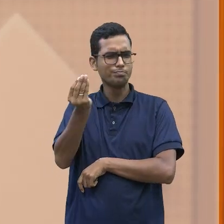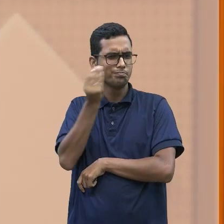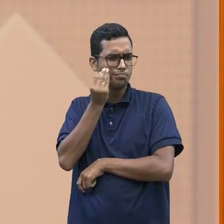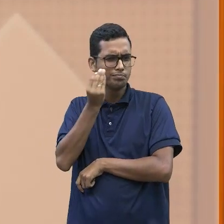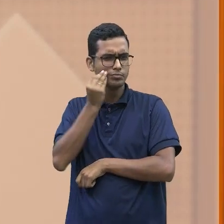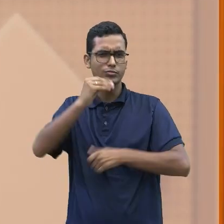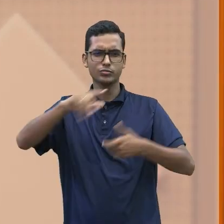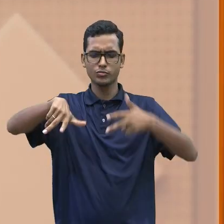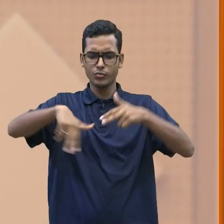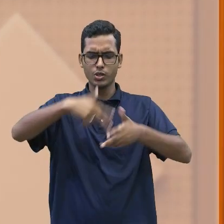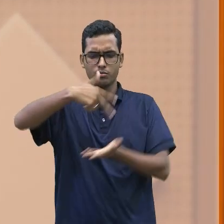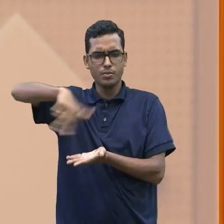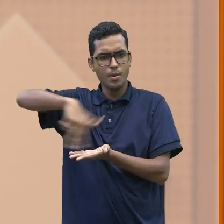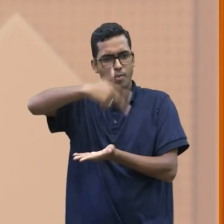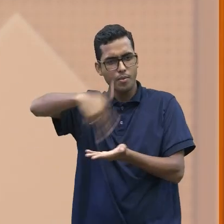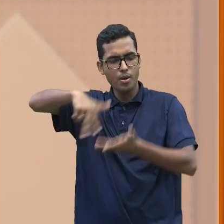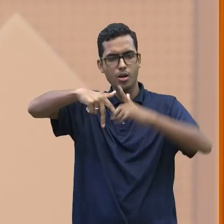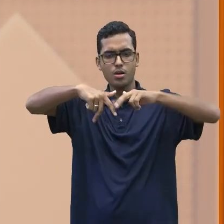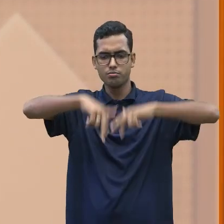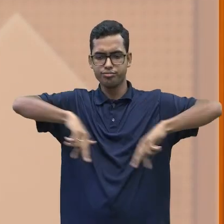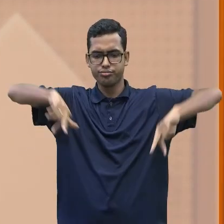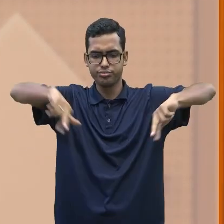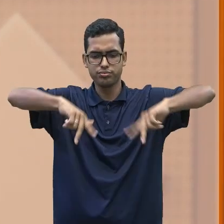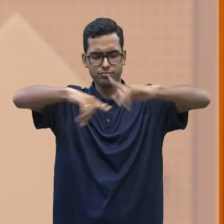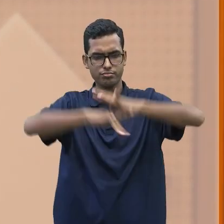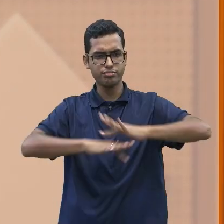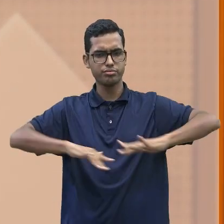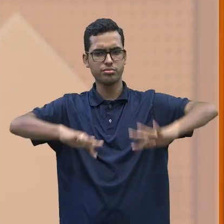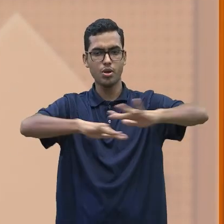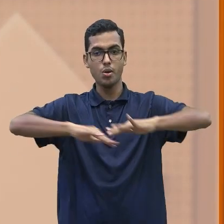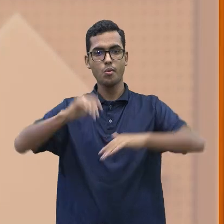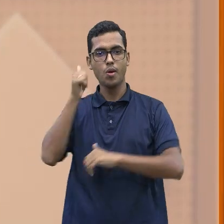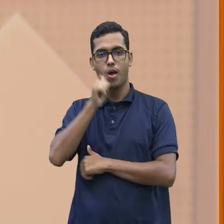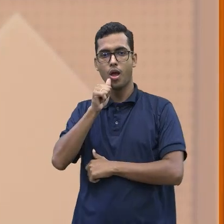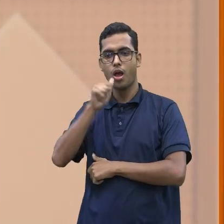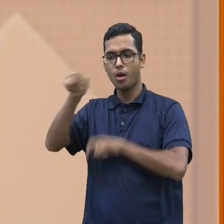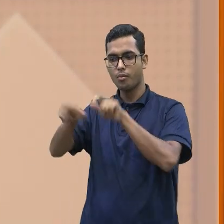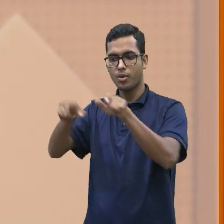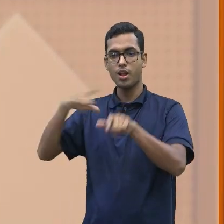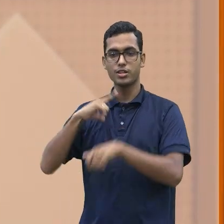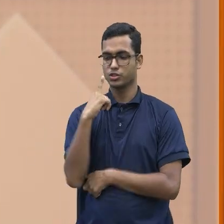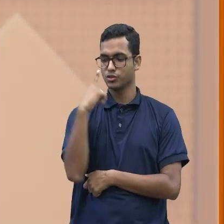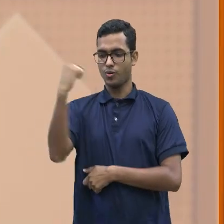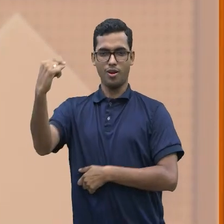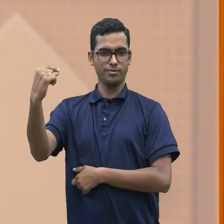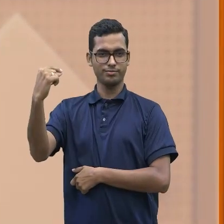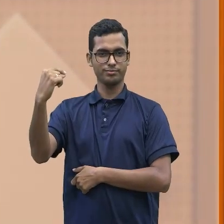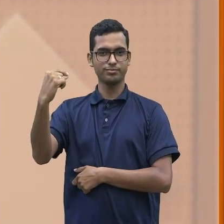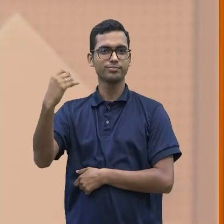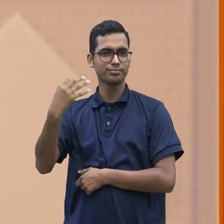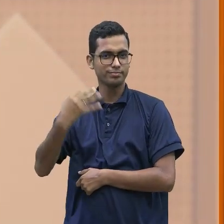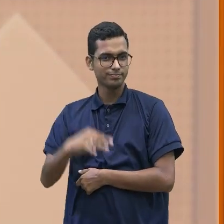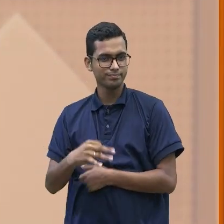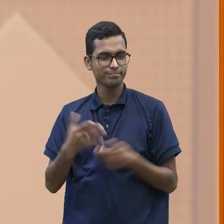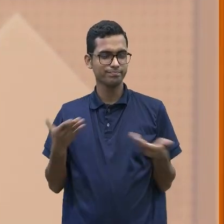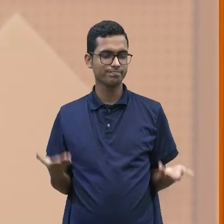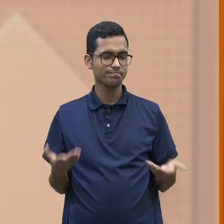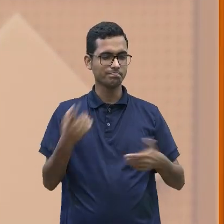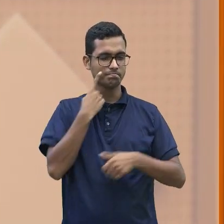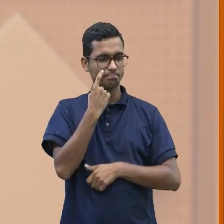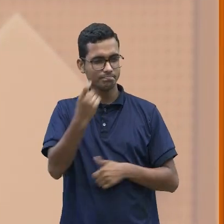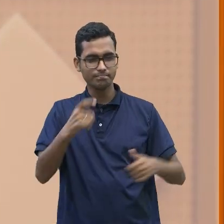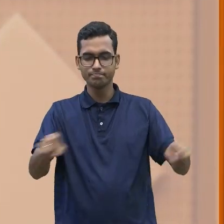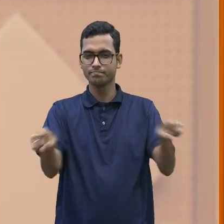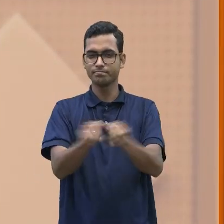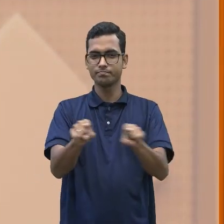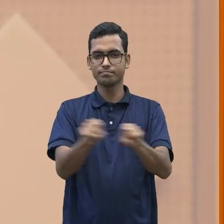uma dança, fazendo um ritual para serem escolhidos por suas parceiras. Certo? Nosso próximo ritual é o ritual de